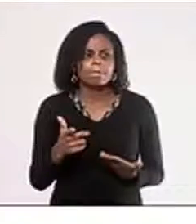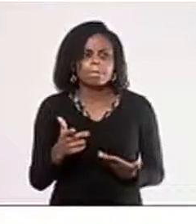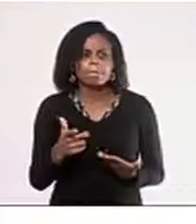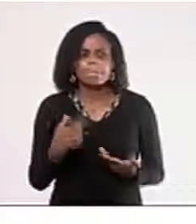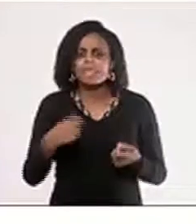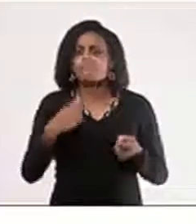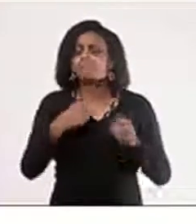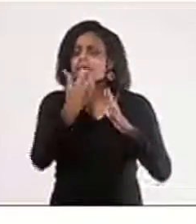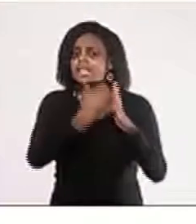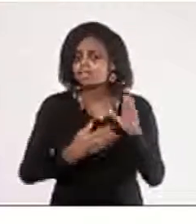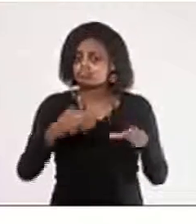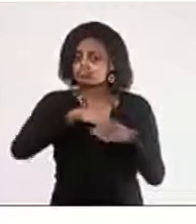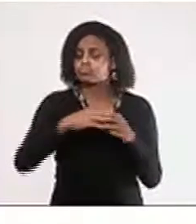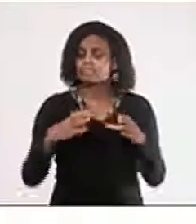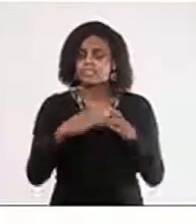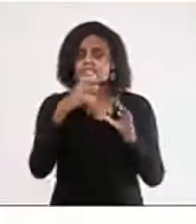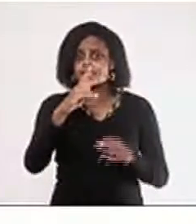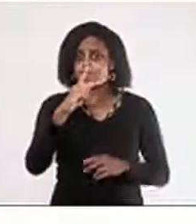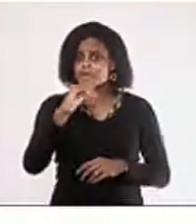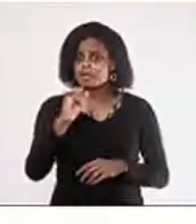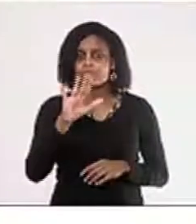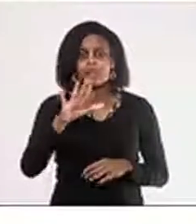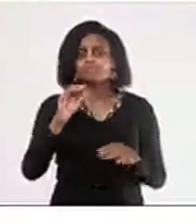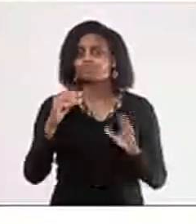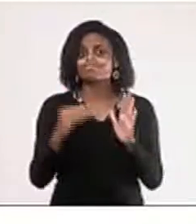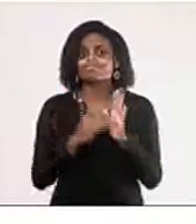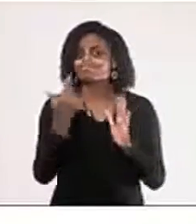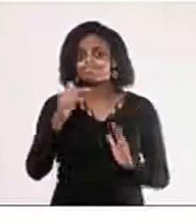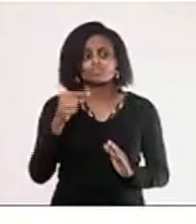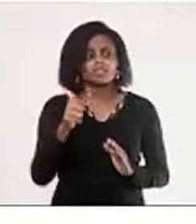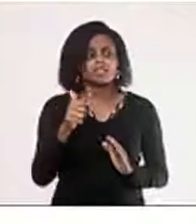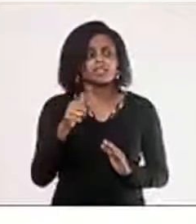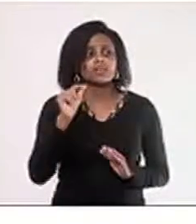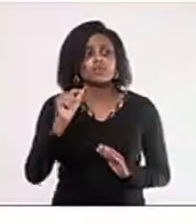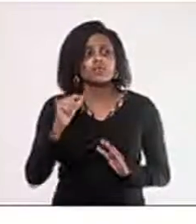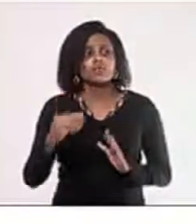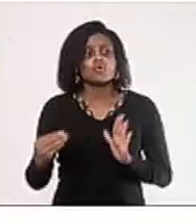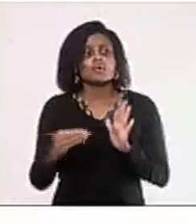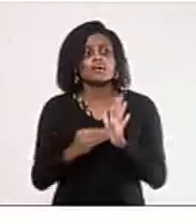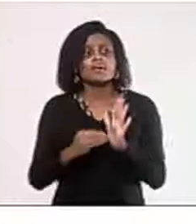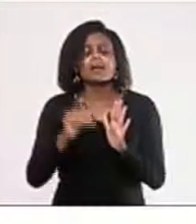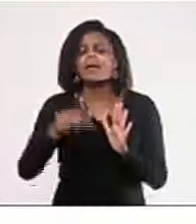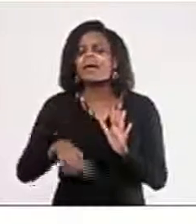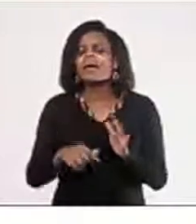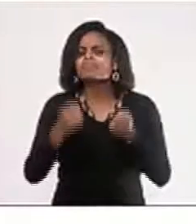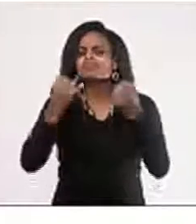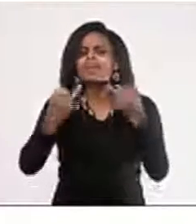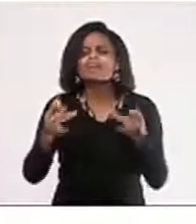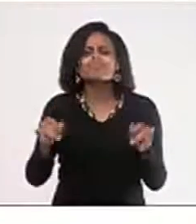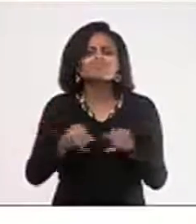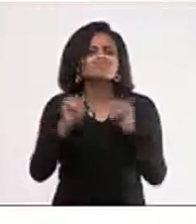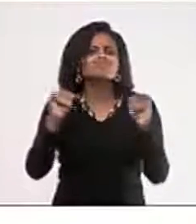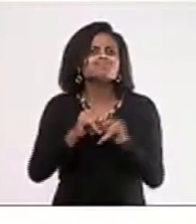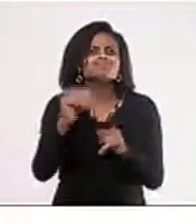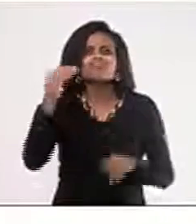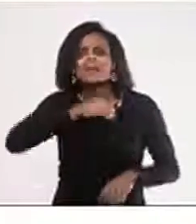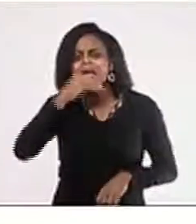da CPI. Mas isso não está. O que está é uma afirmação genérica de que quer